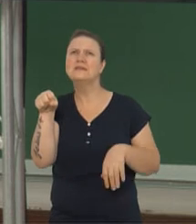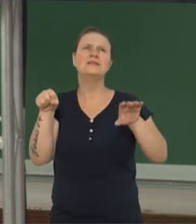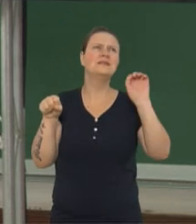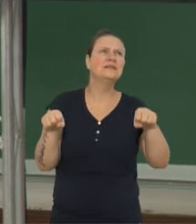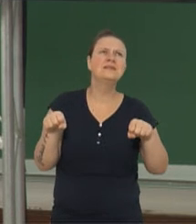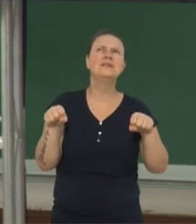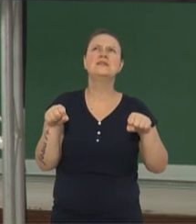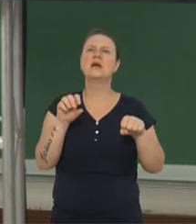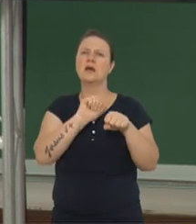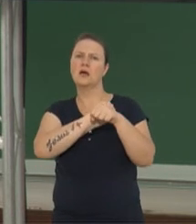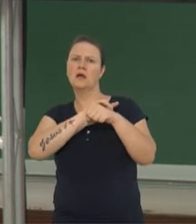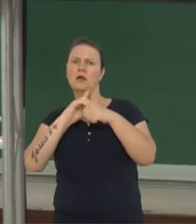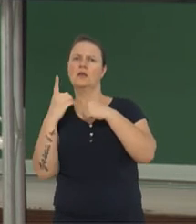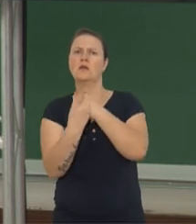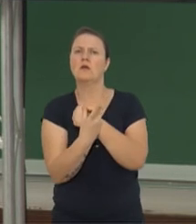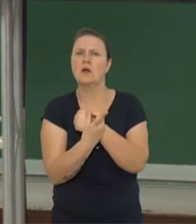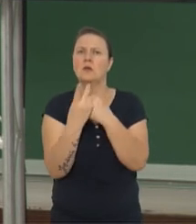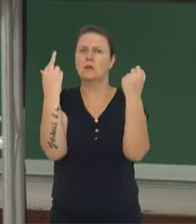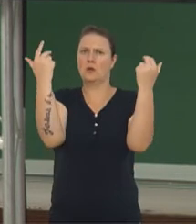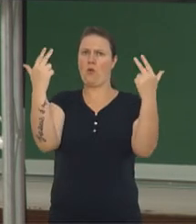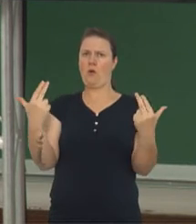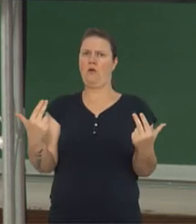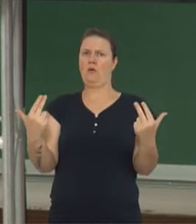são advérbios. De acordo?